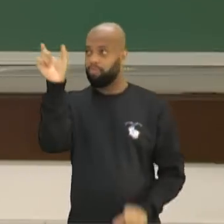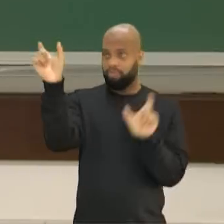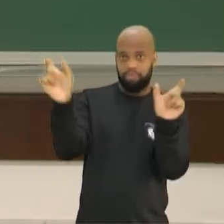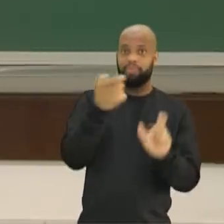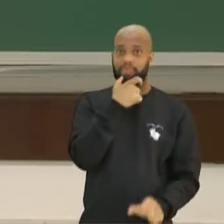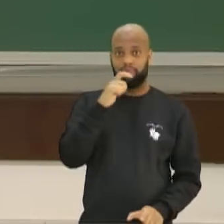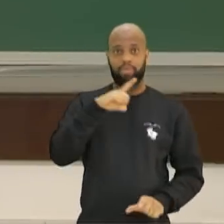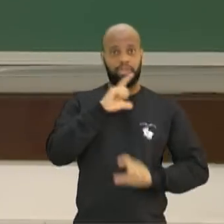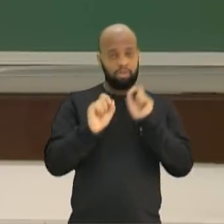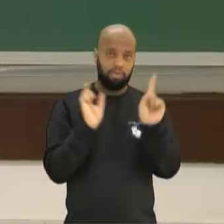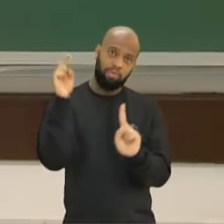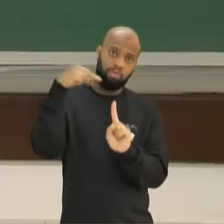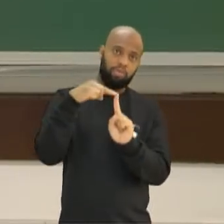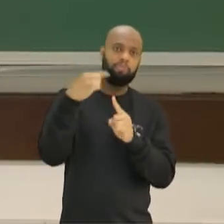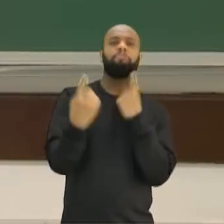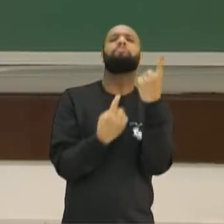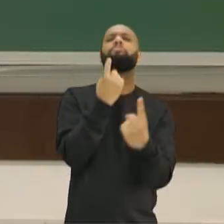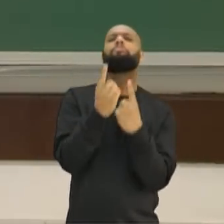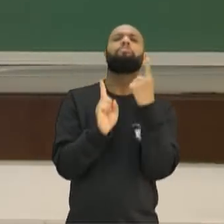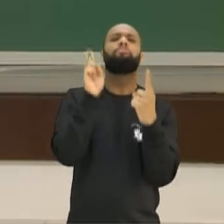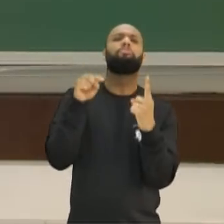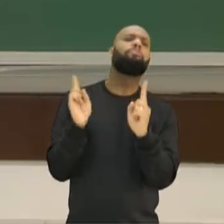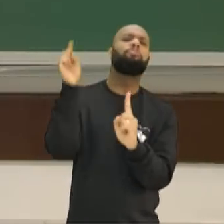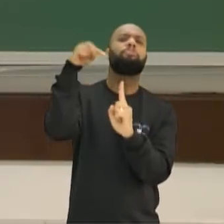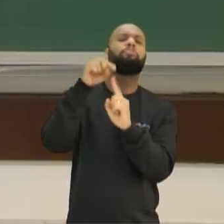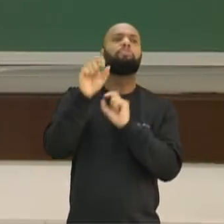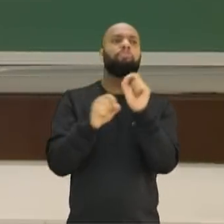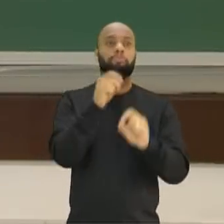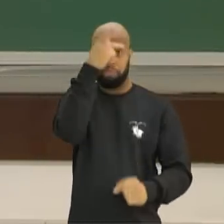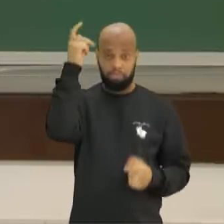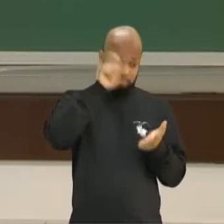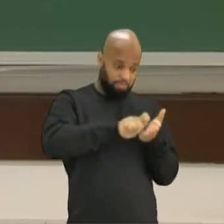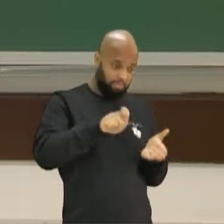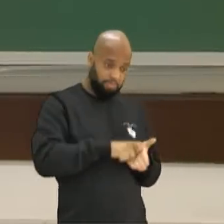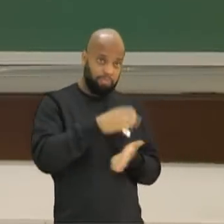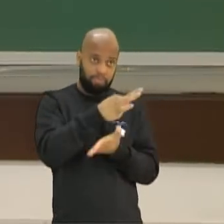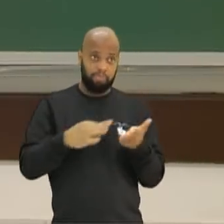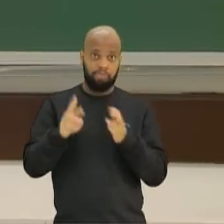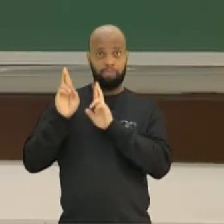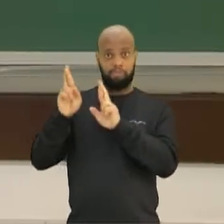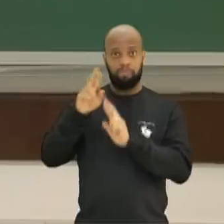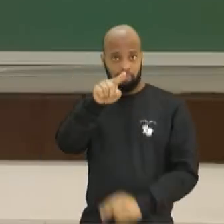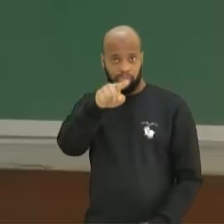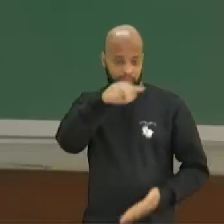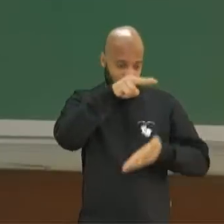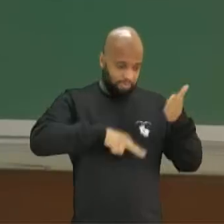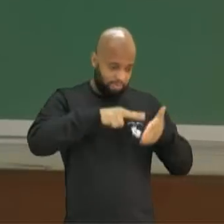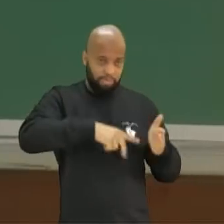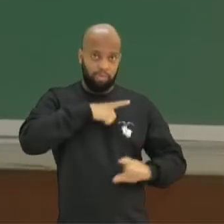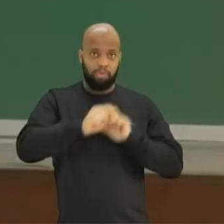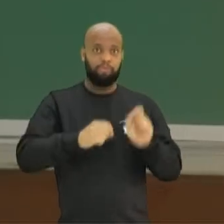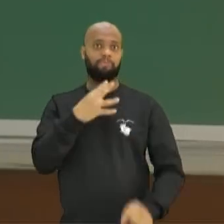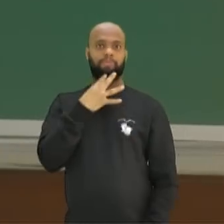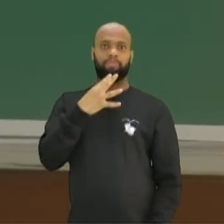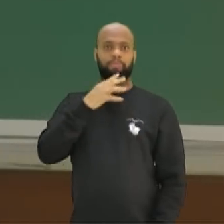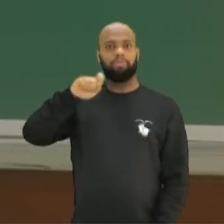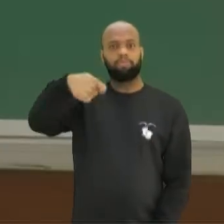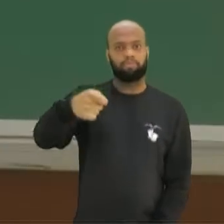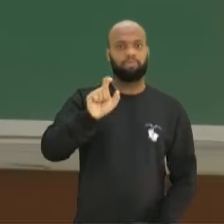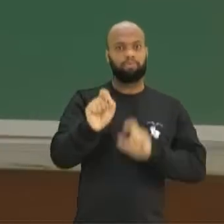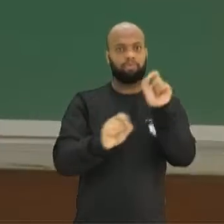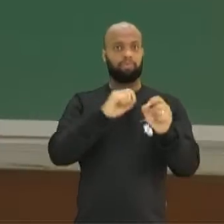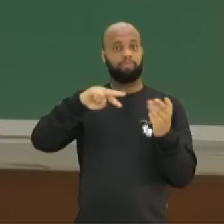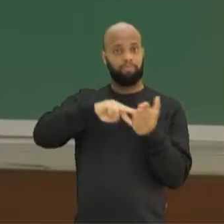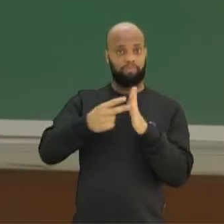uma intenção. E a intenção é o quê? O locutor espera que o interlocutor tenha conhecimento sobre